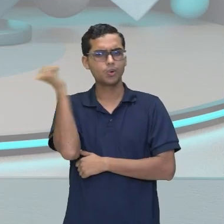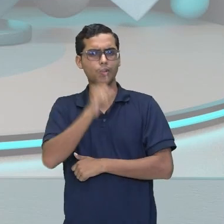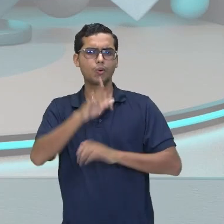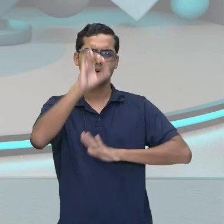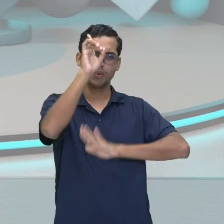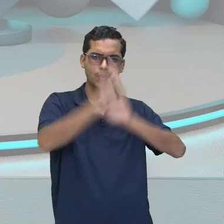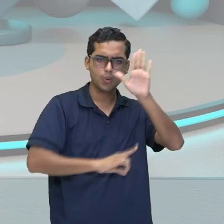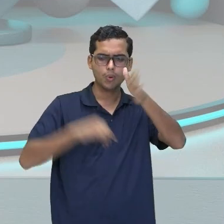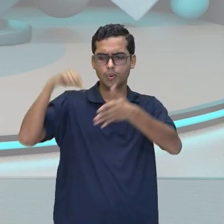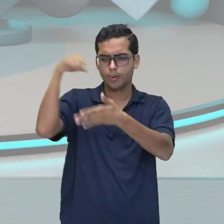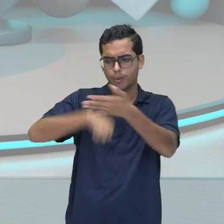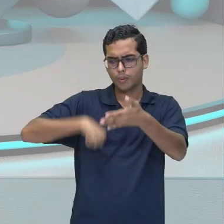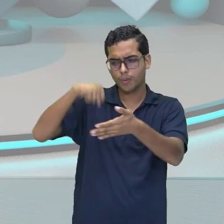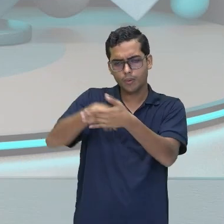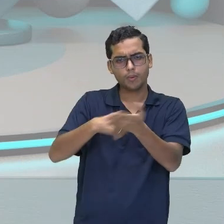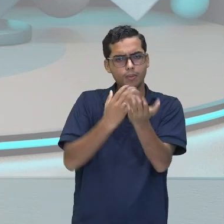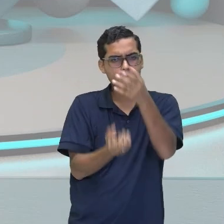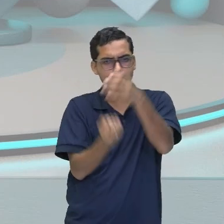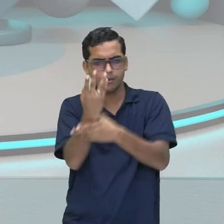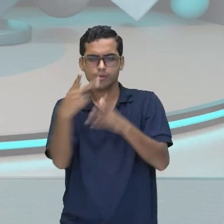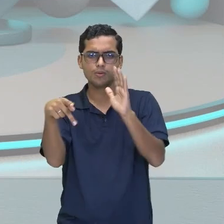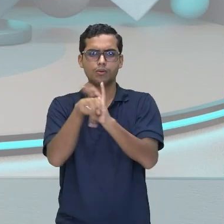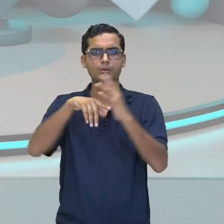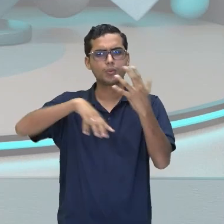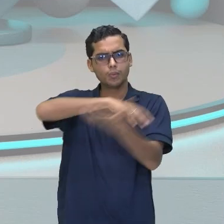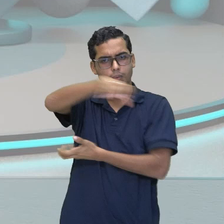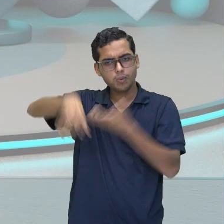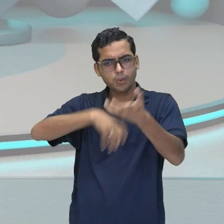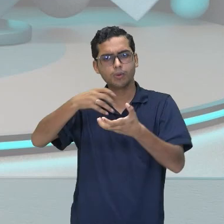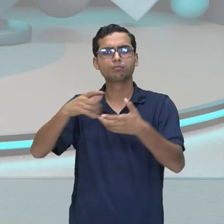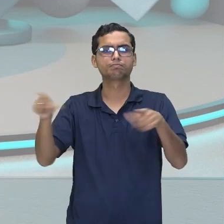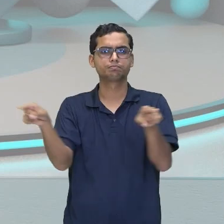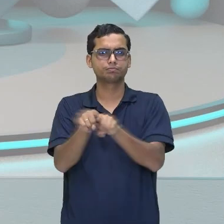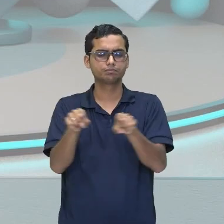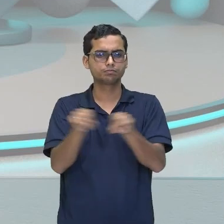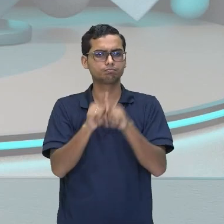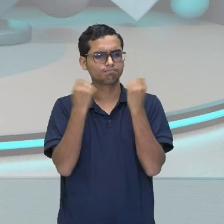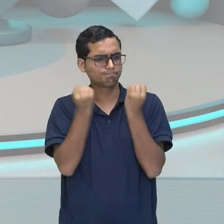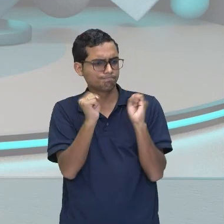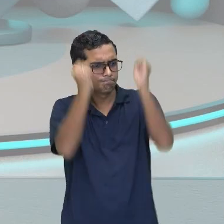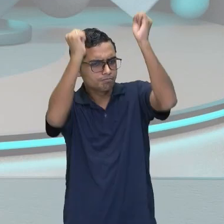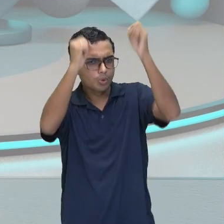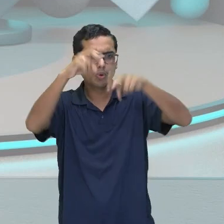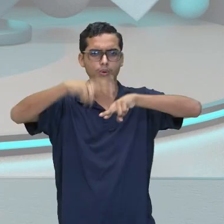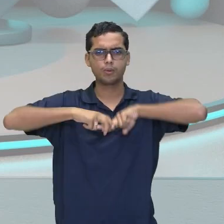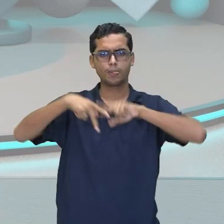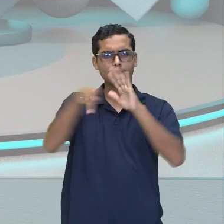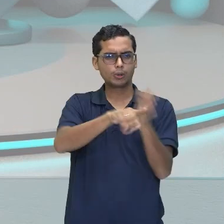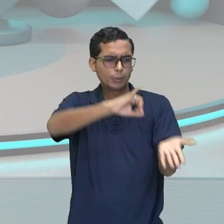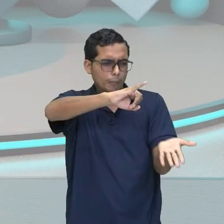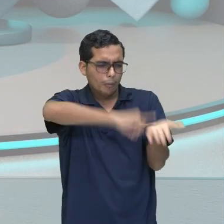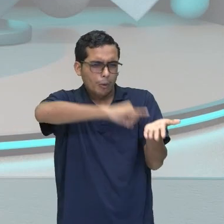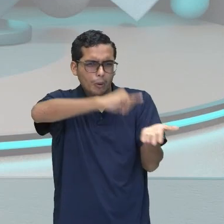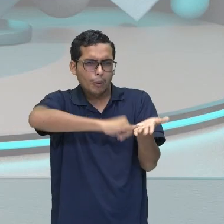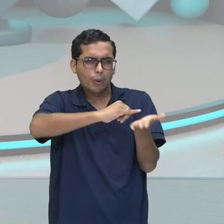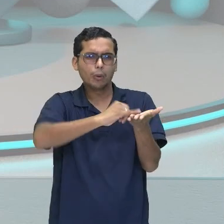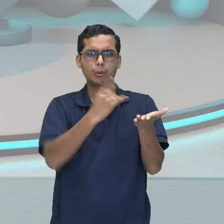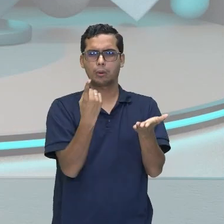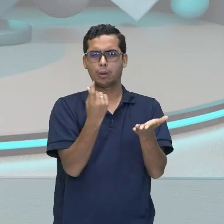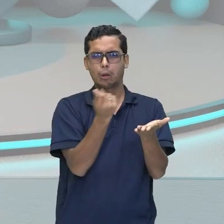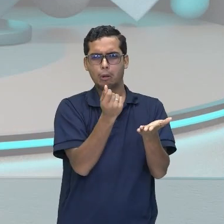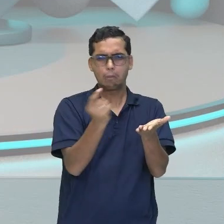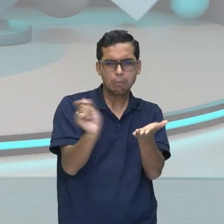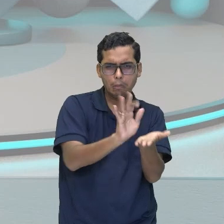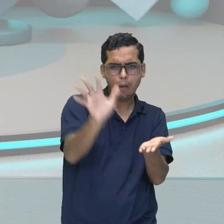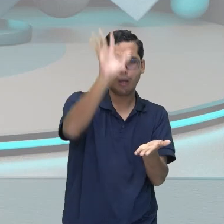aí surgem as revoluções, as revoltas por conta de impostos muito grandes que